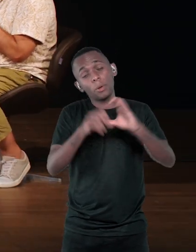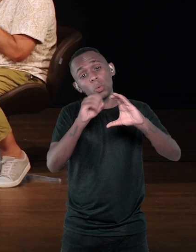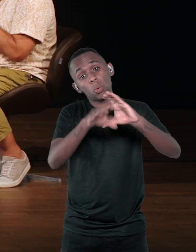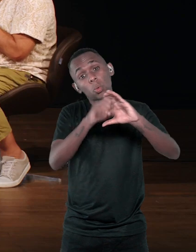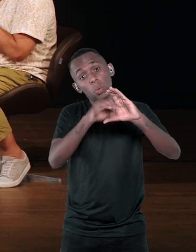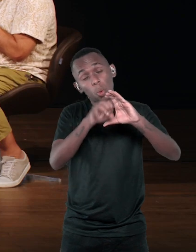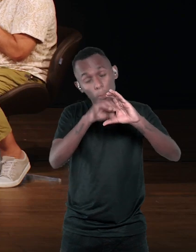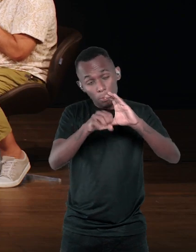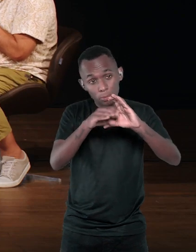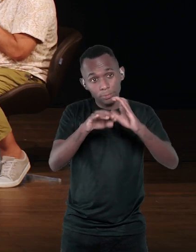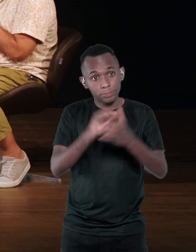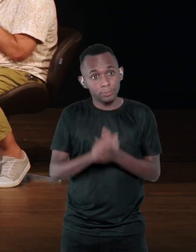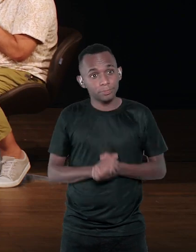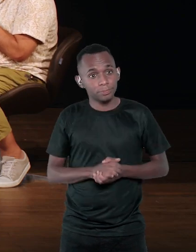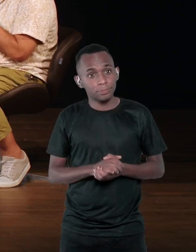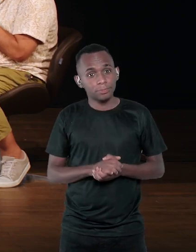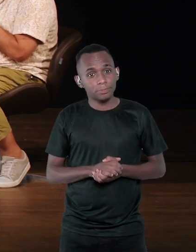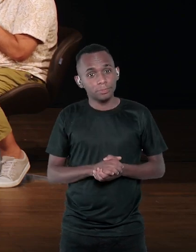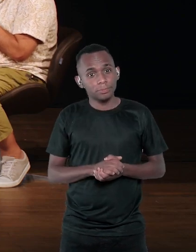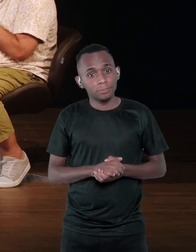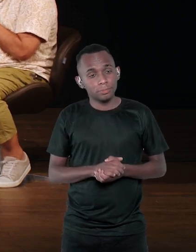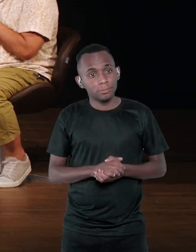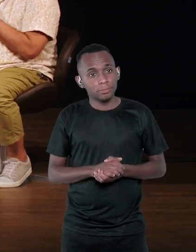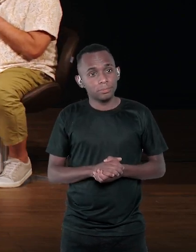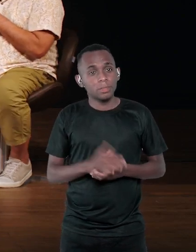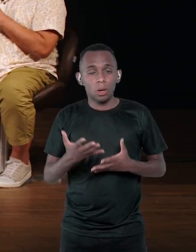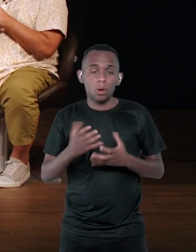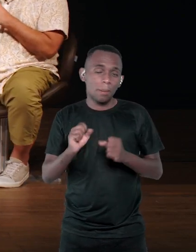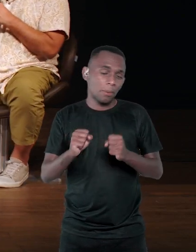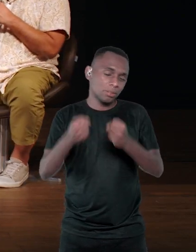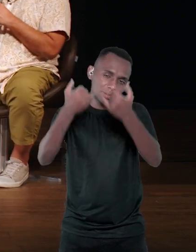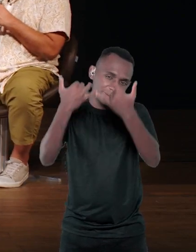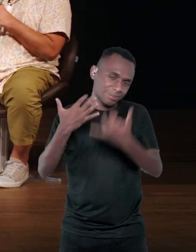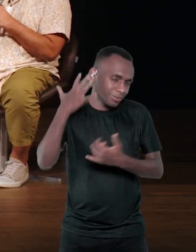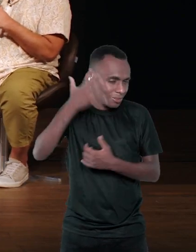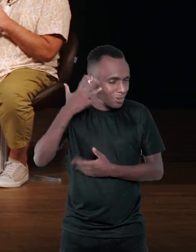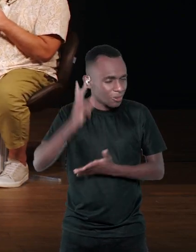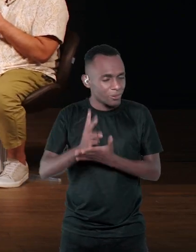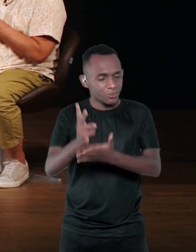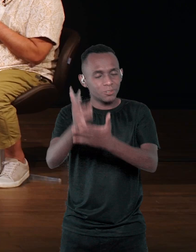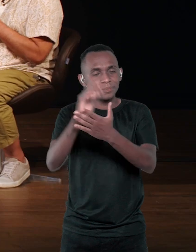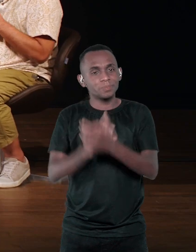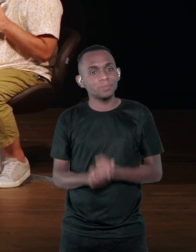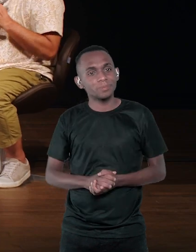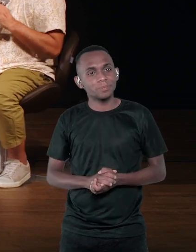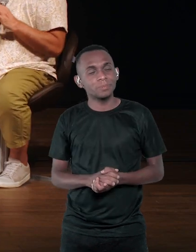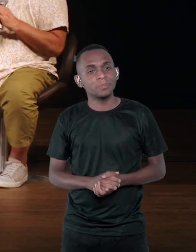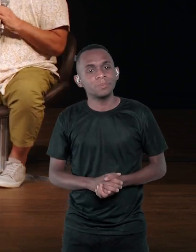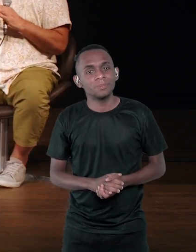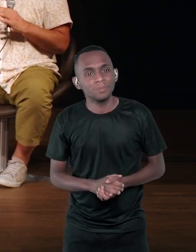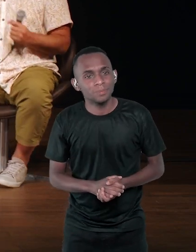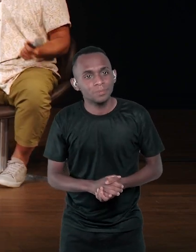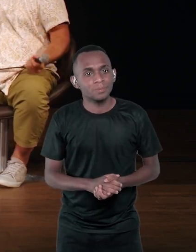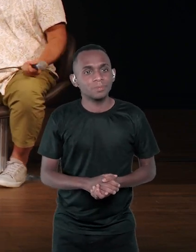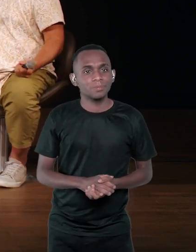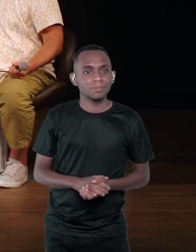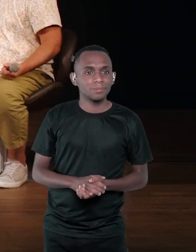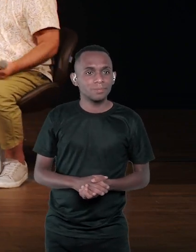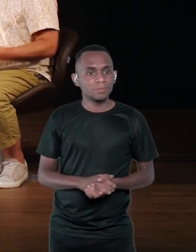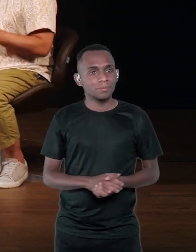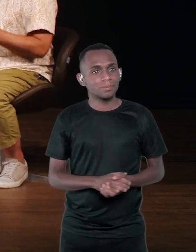E agora está num... enfim. Mas agora pode falar. Desculpa. Não, eu ia falar... Então,